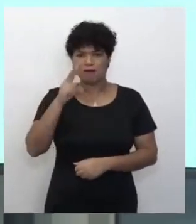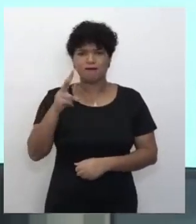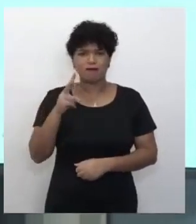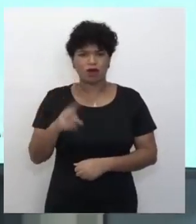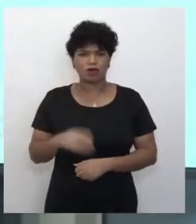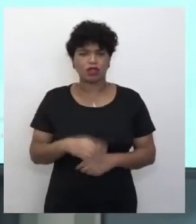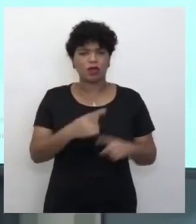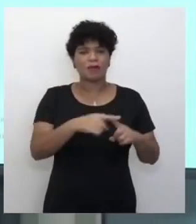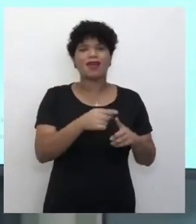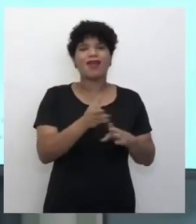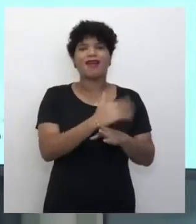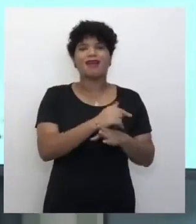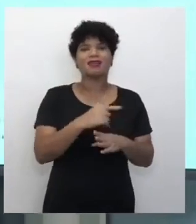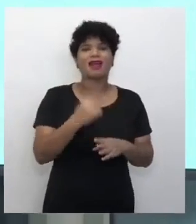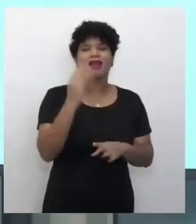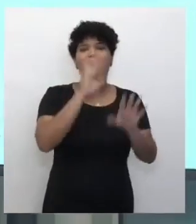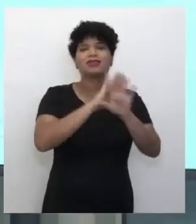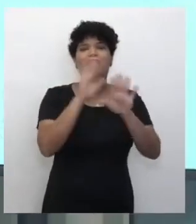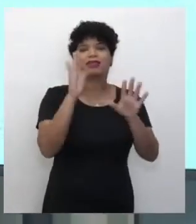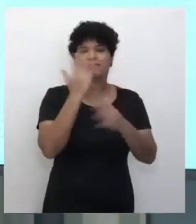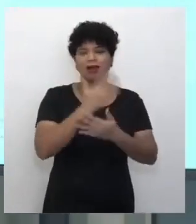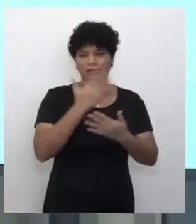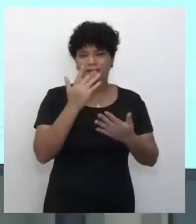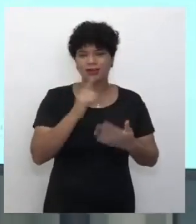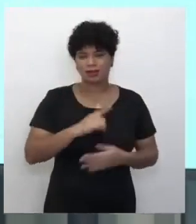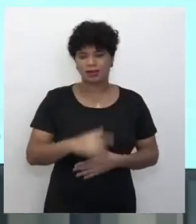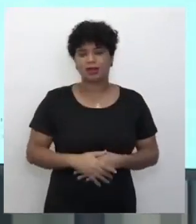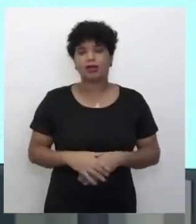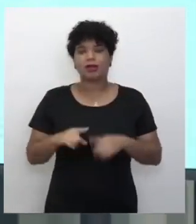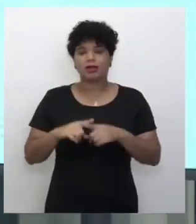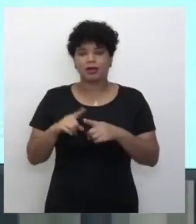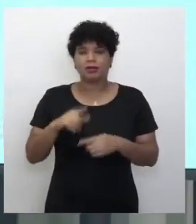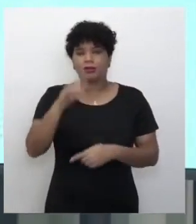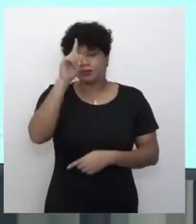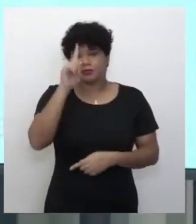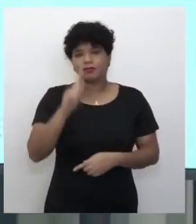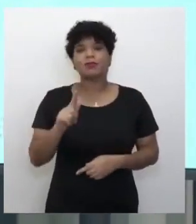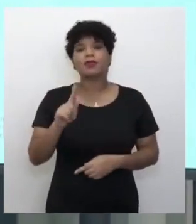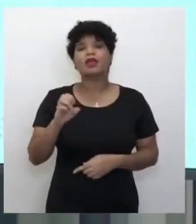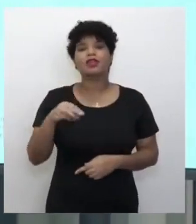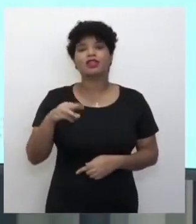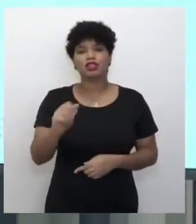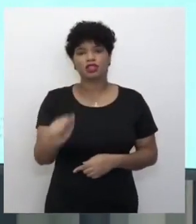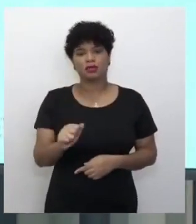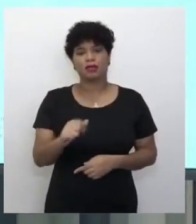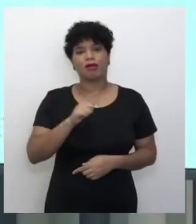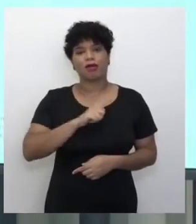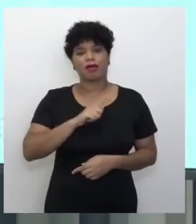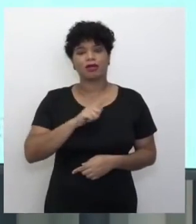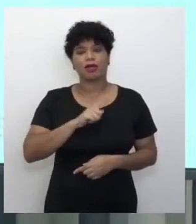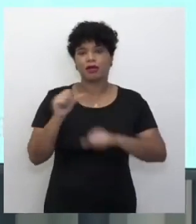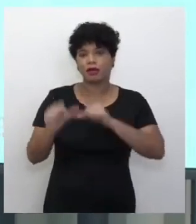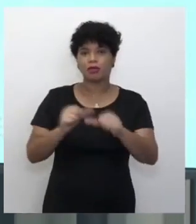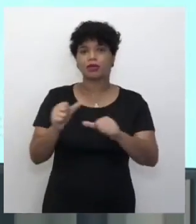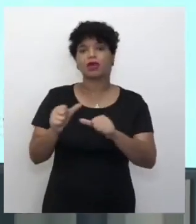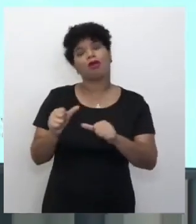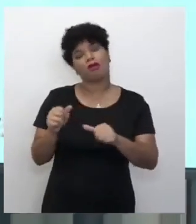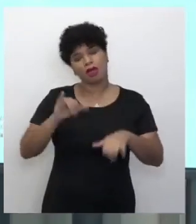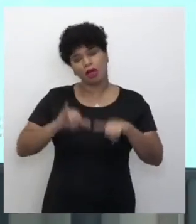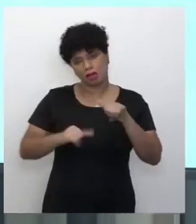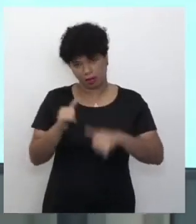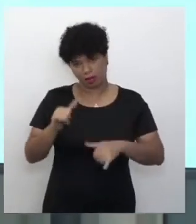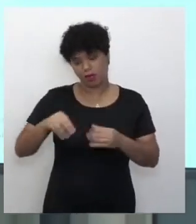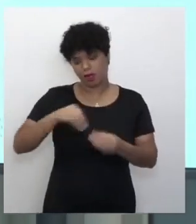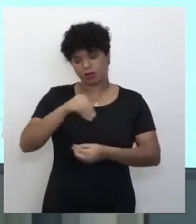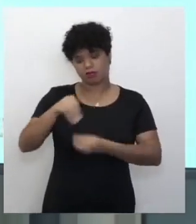maior, assim também a gema, e isso acontece. Portanto, aí está ocorrendo uma transformação química,